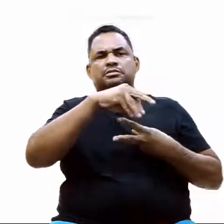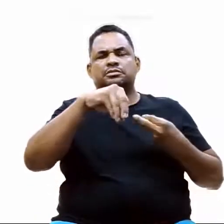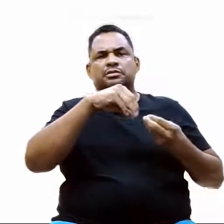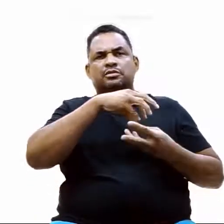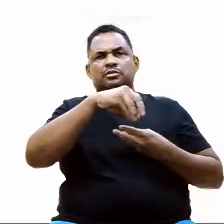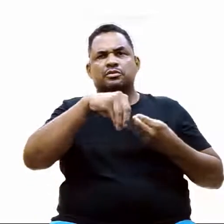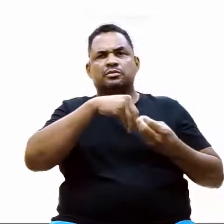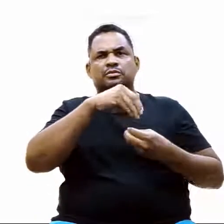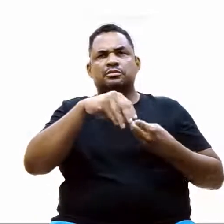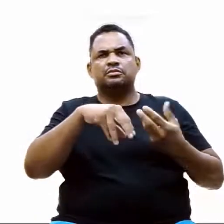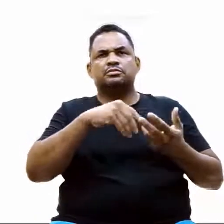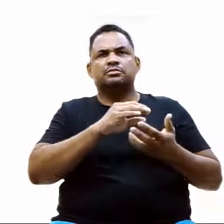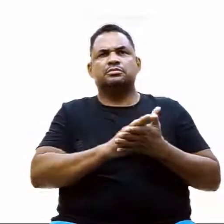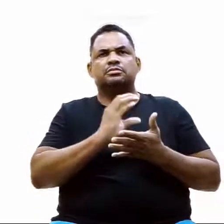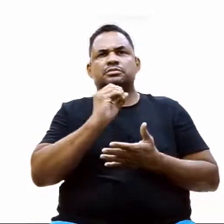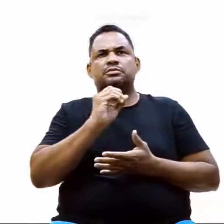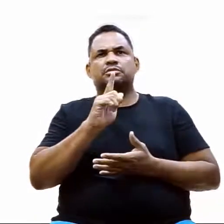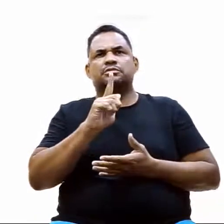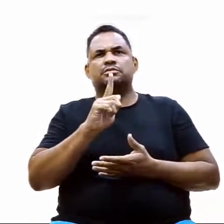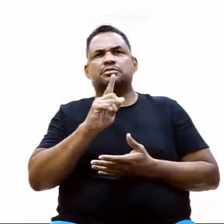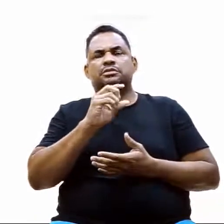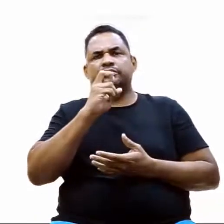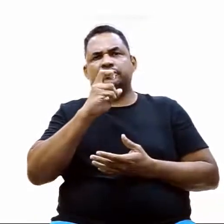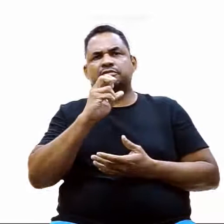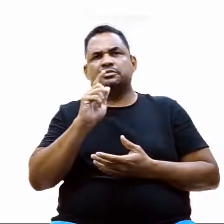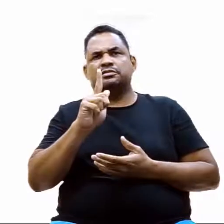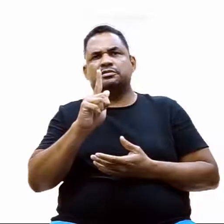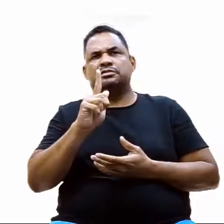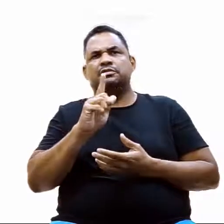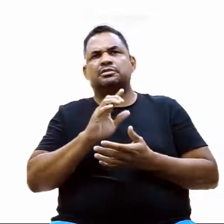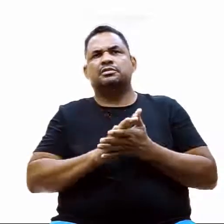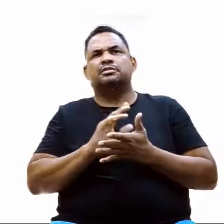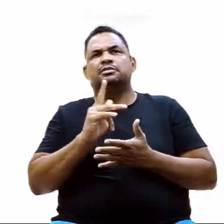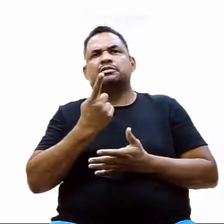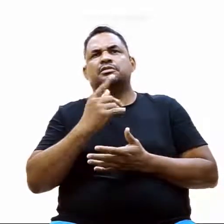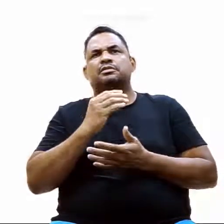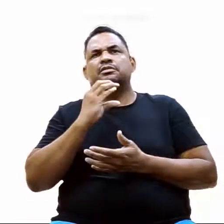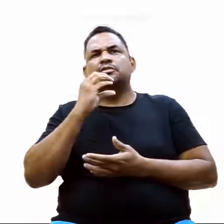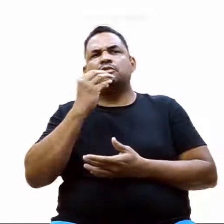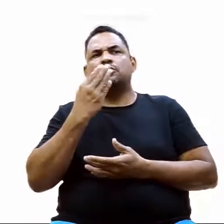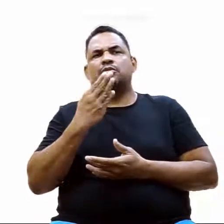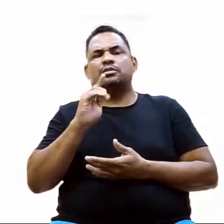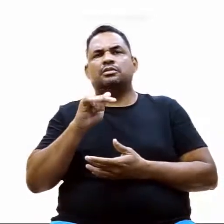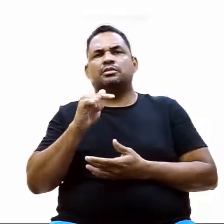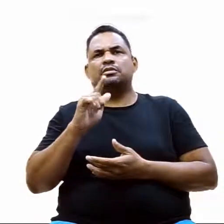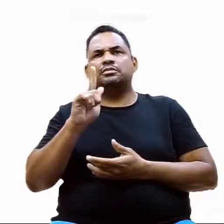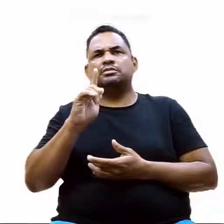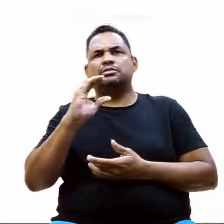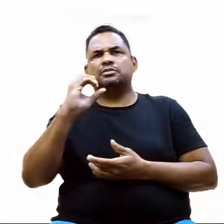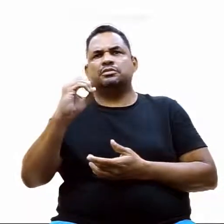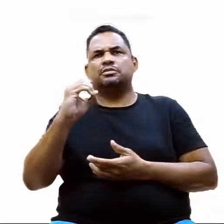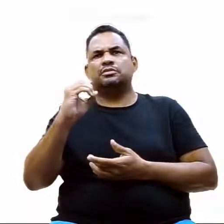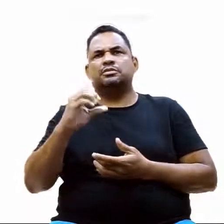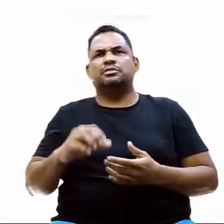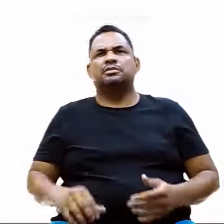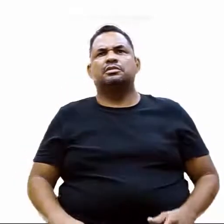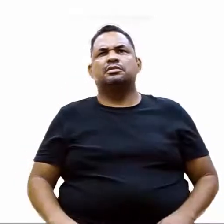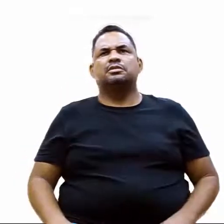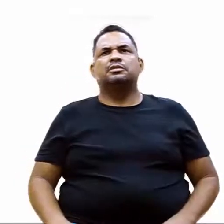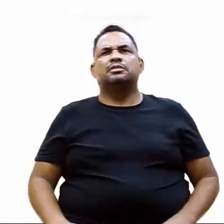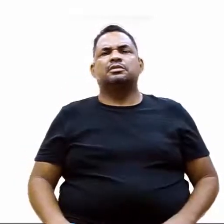momento 0,5 gramas de hidrogênio e 4 de oxigênio.